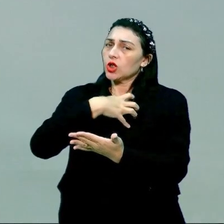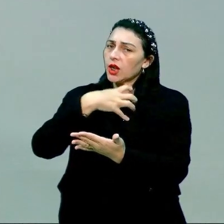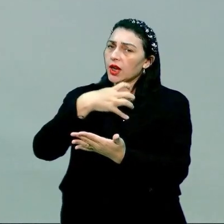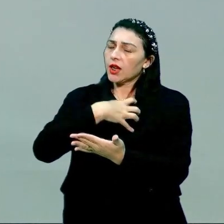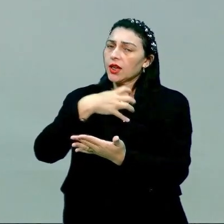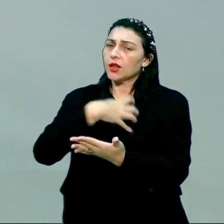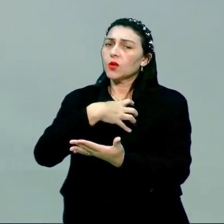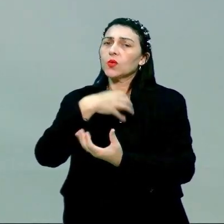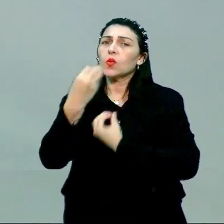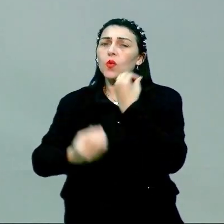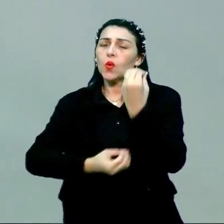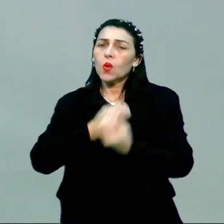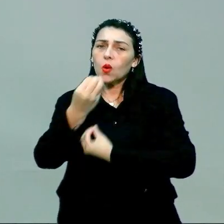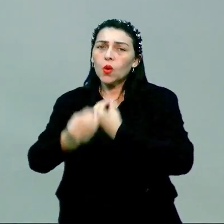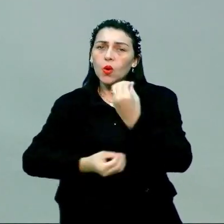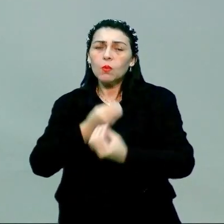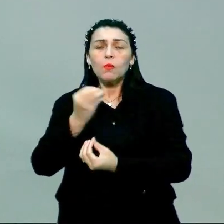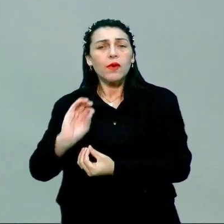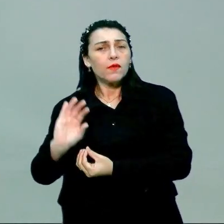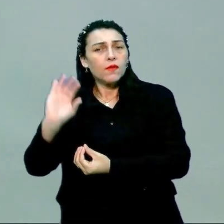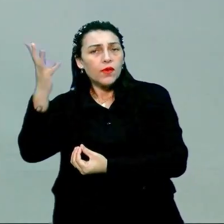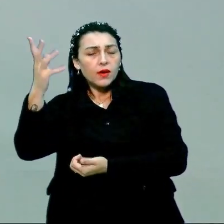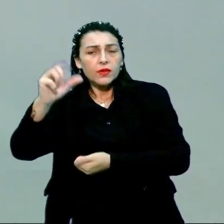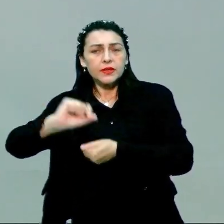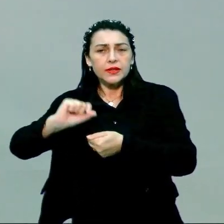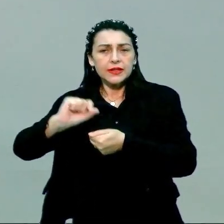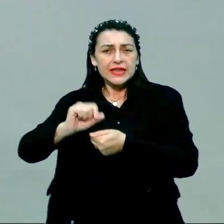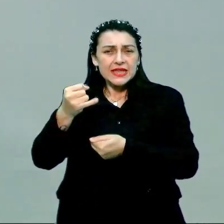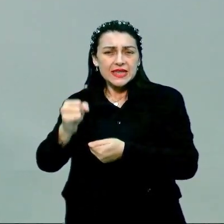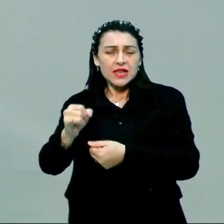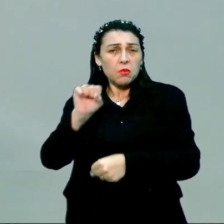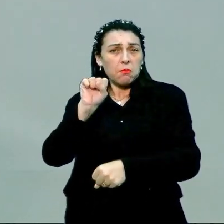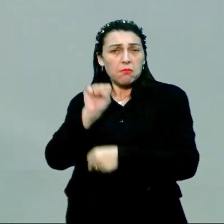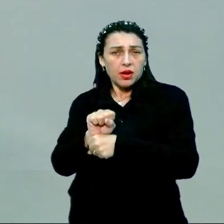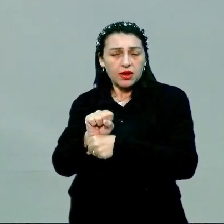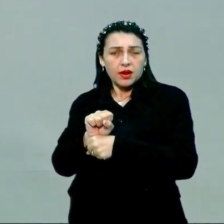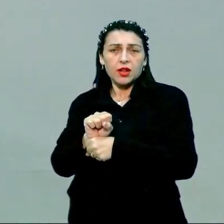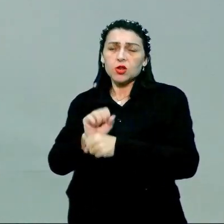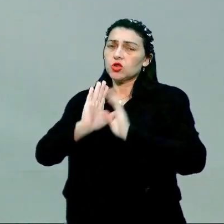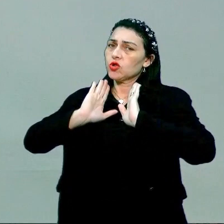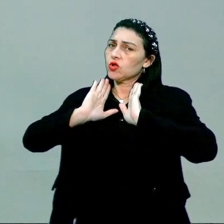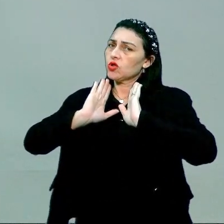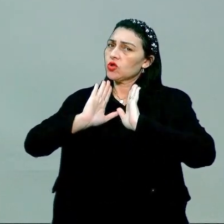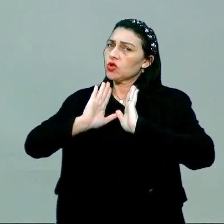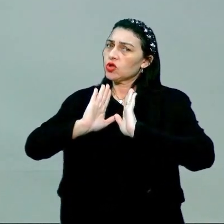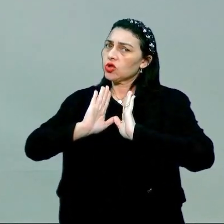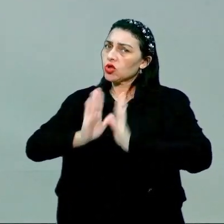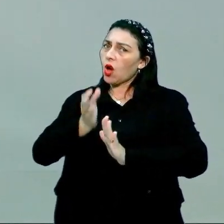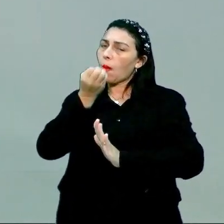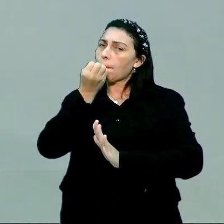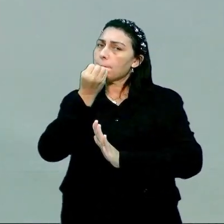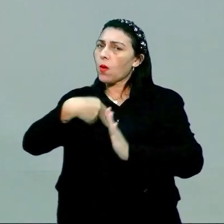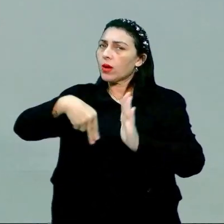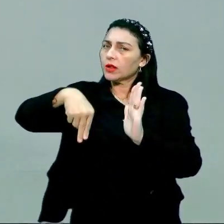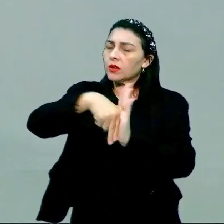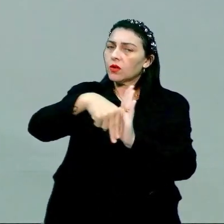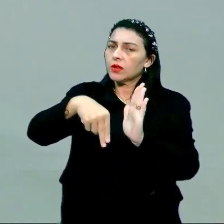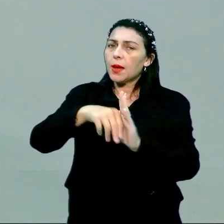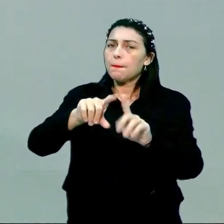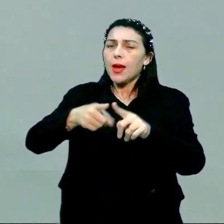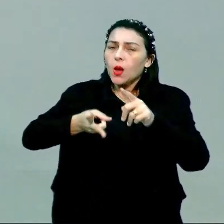o meio, como isso vai realizar. Se ela tivesse parado por aí, ela já tinha tirado uma boa nota, né? Mas